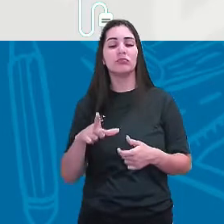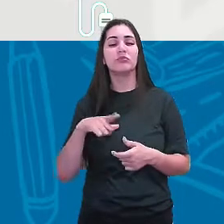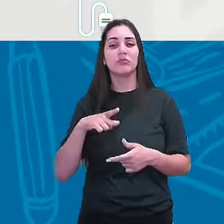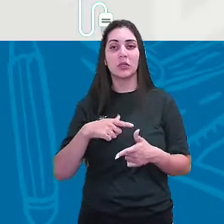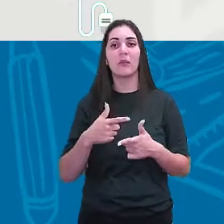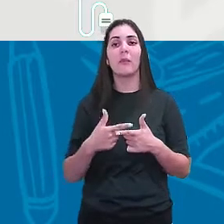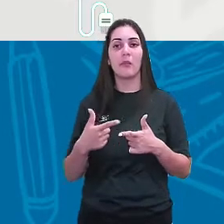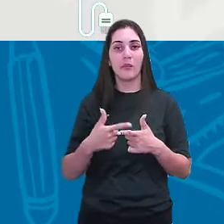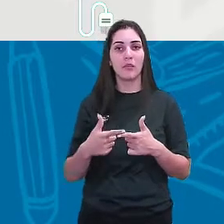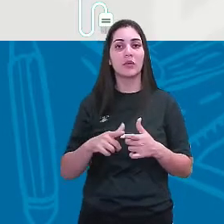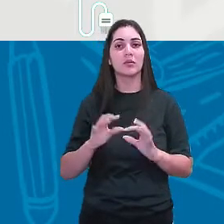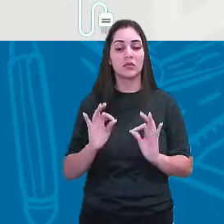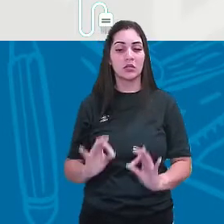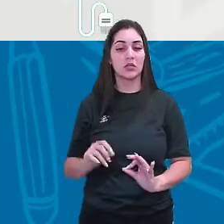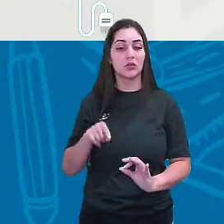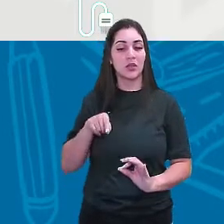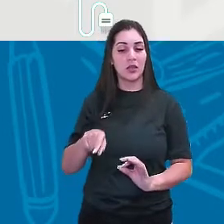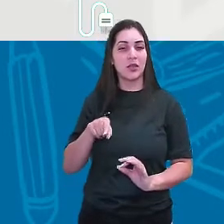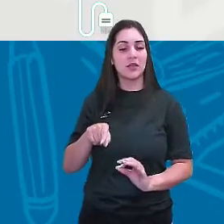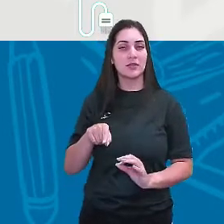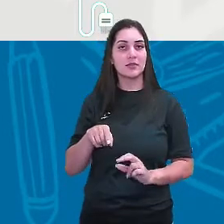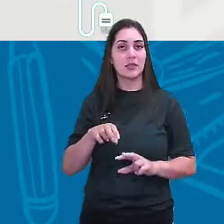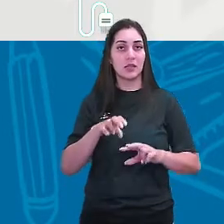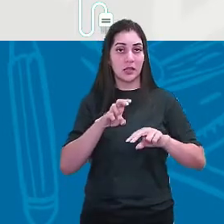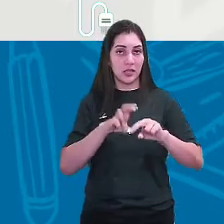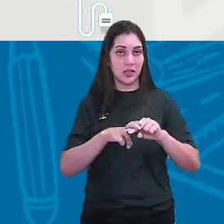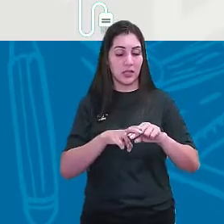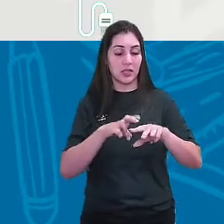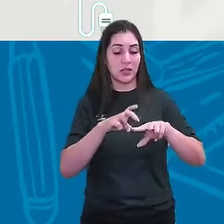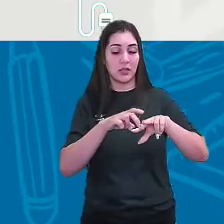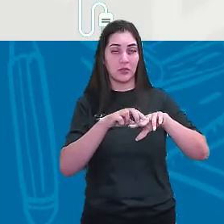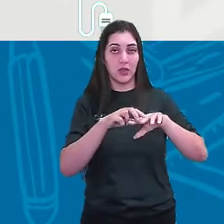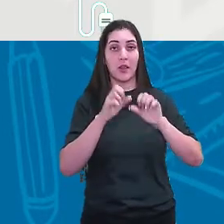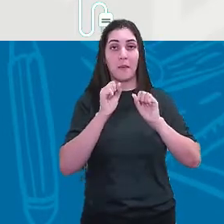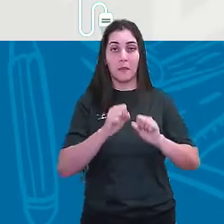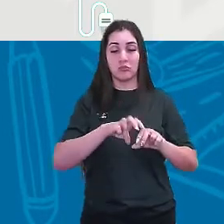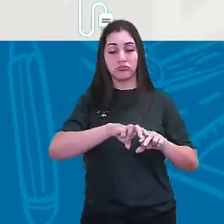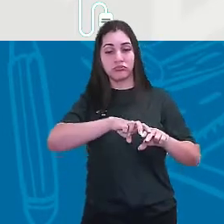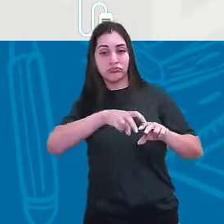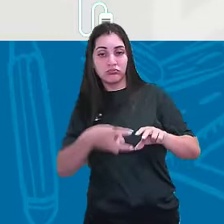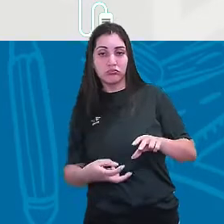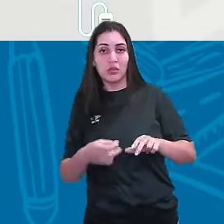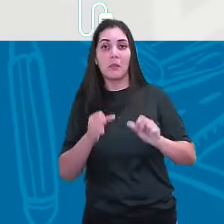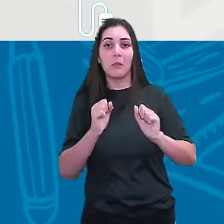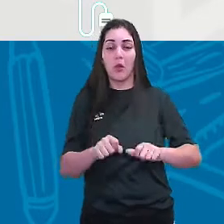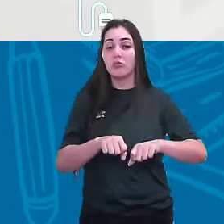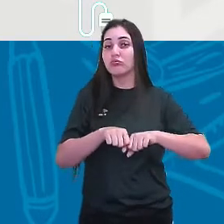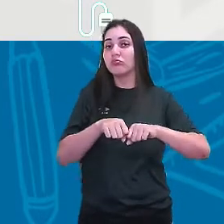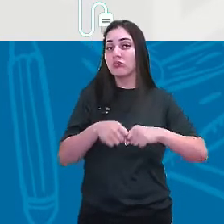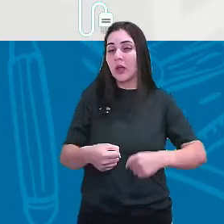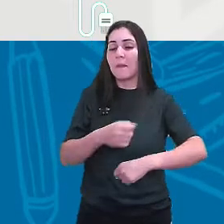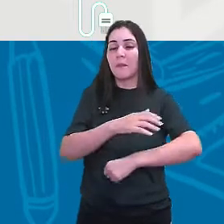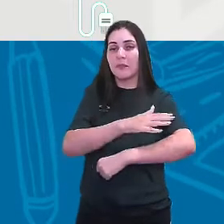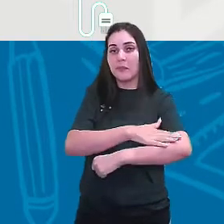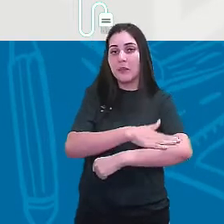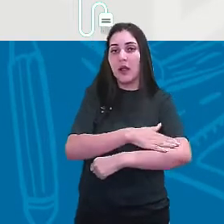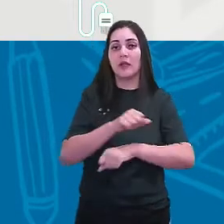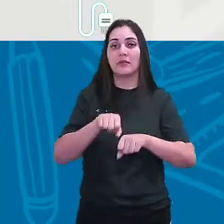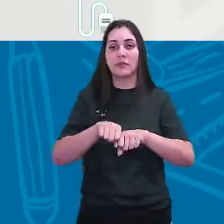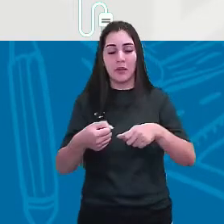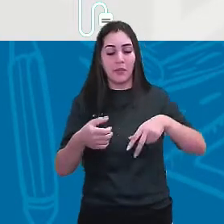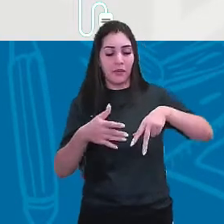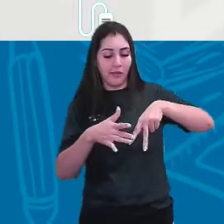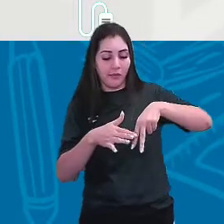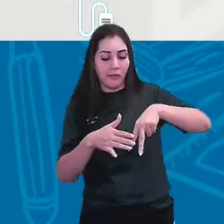machucar, certo? Essa cadeira, essa escada, ela pode virar, tá certo? E você pode quebrar um braço, quebrar uma perna, né,